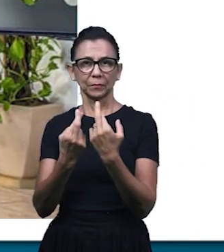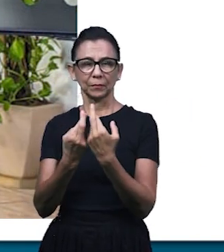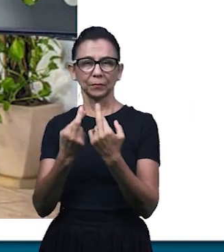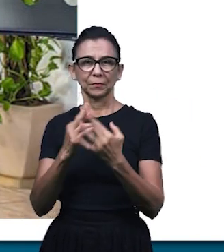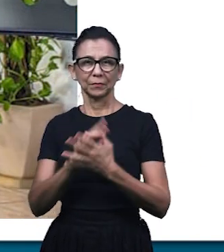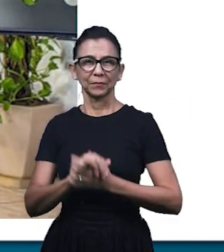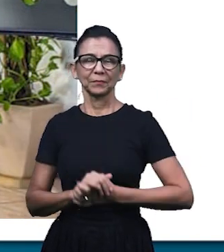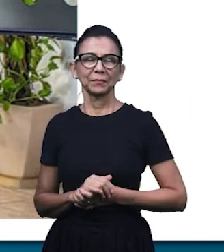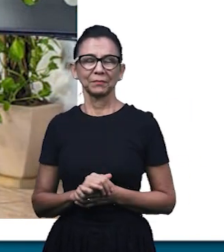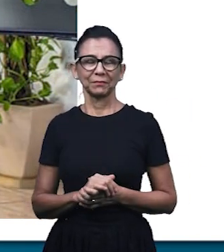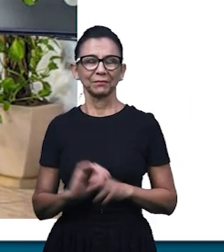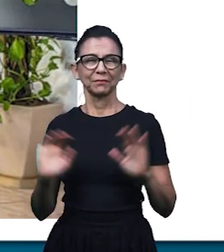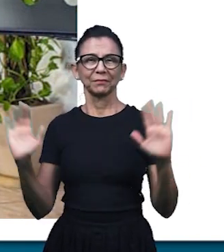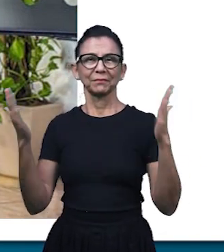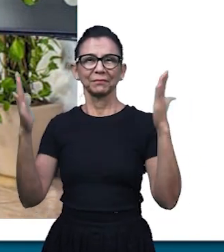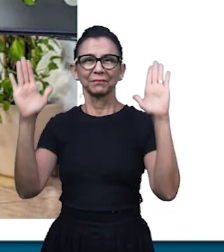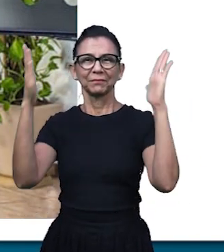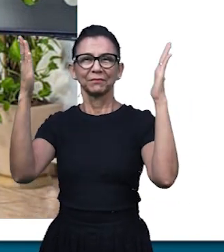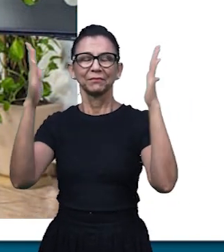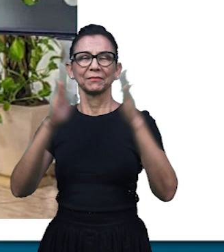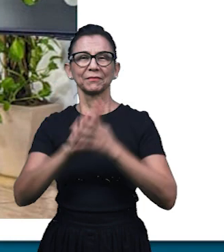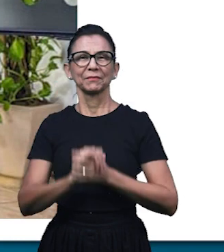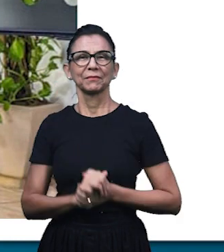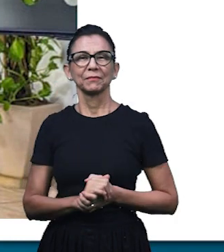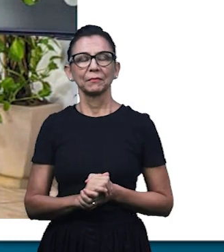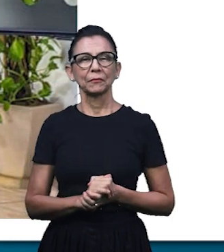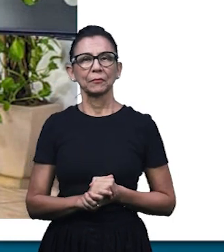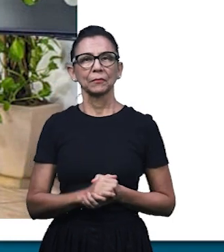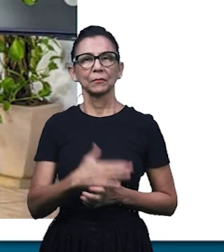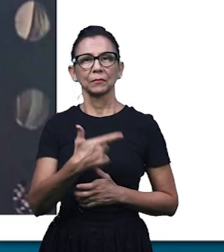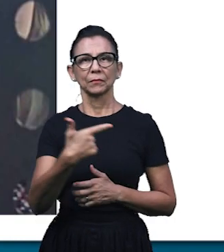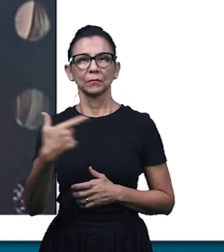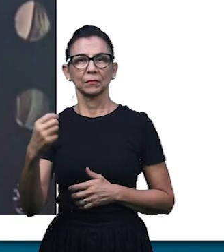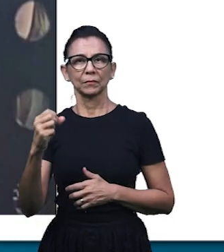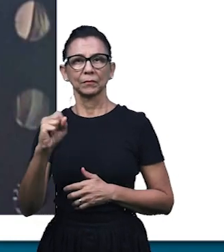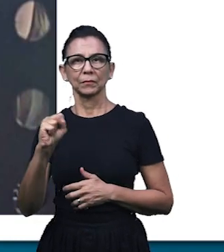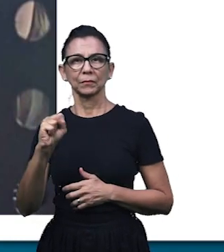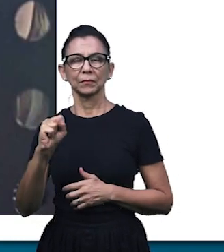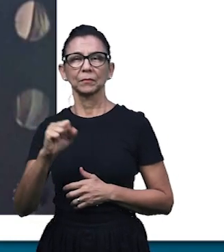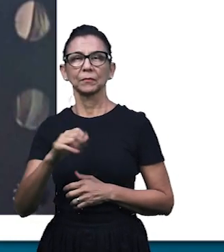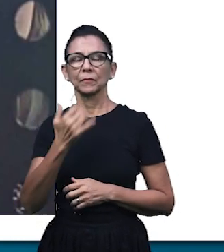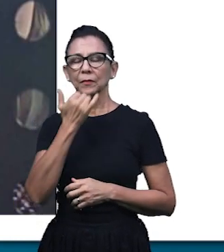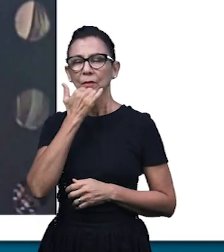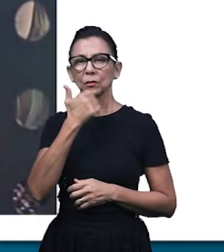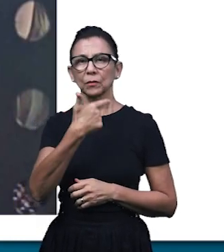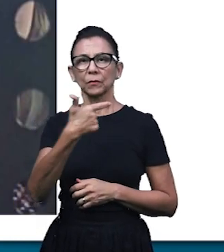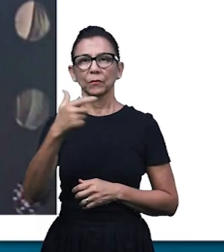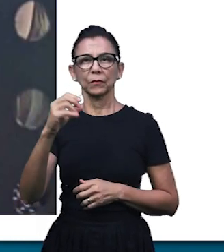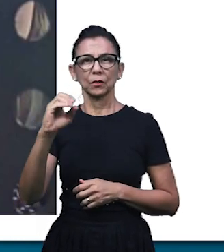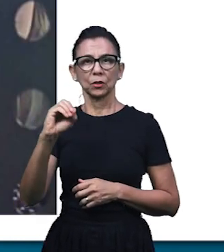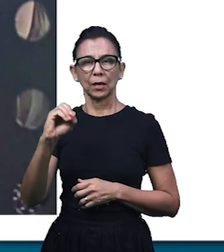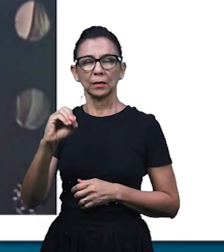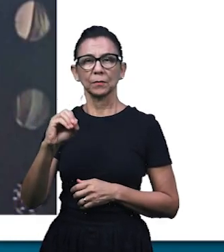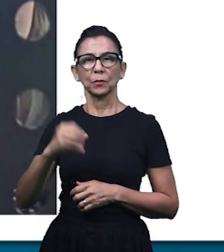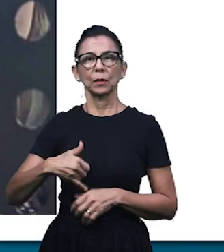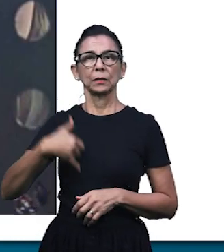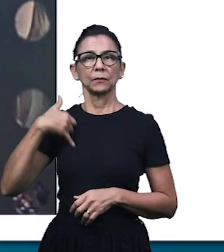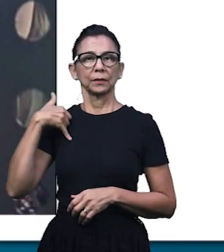sábado para a comemoração do 20º aniversário do templo da ICM Jardim